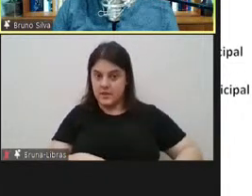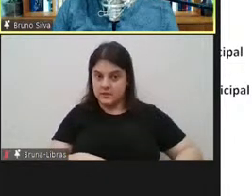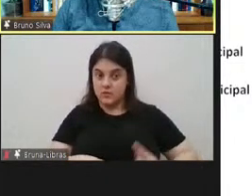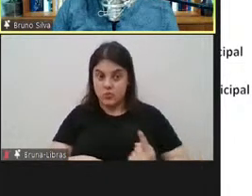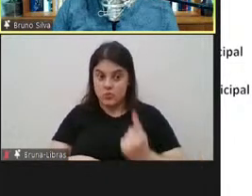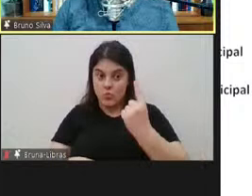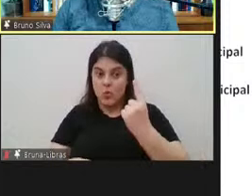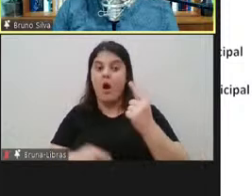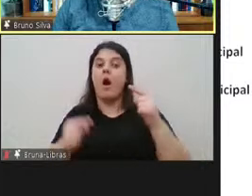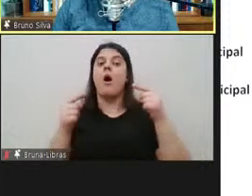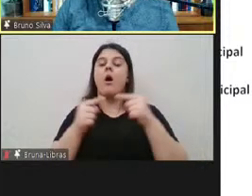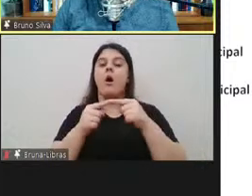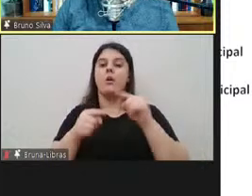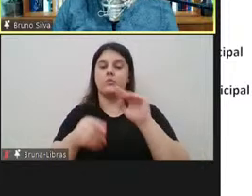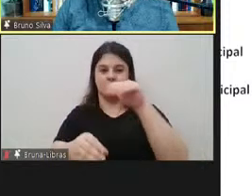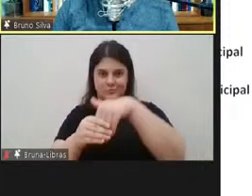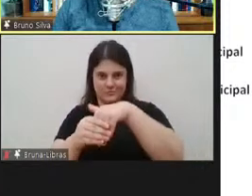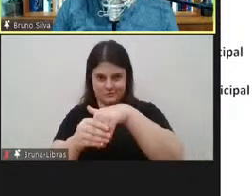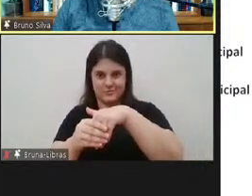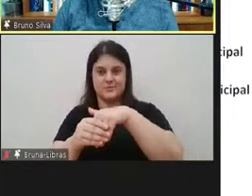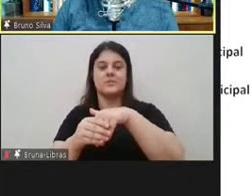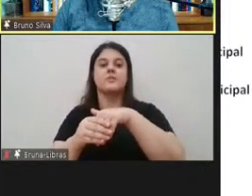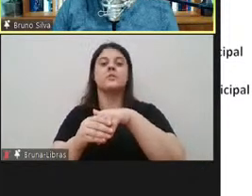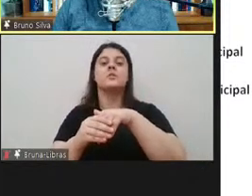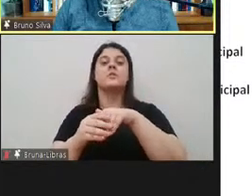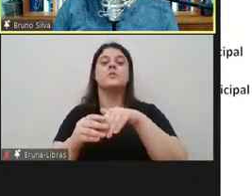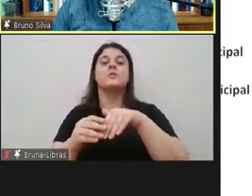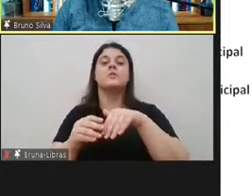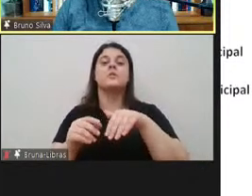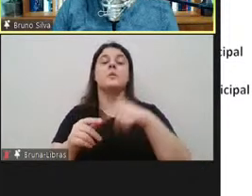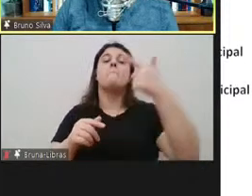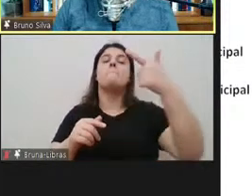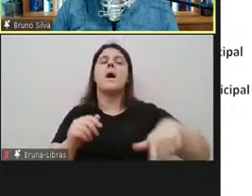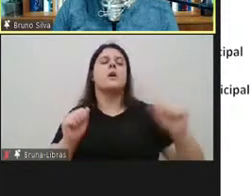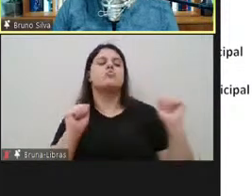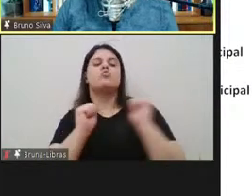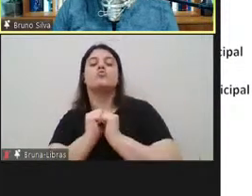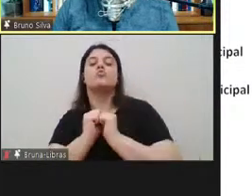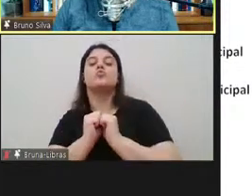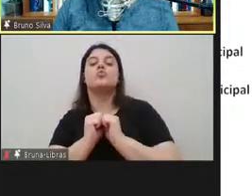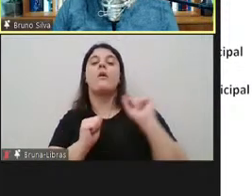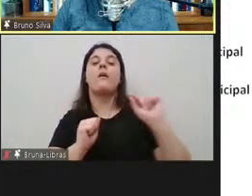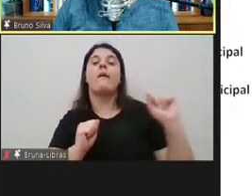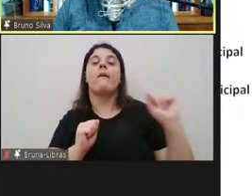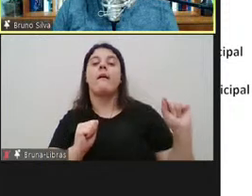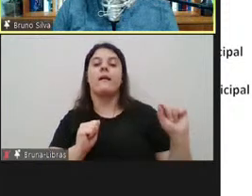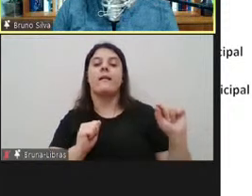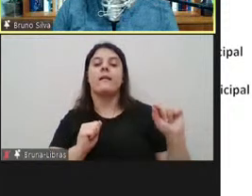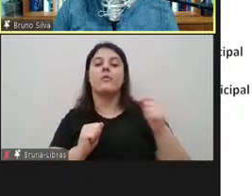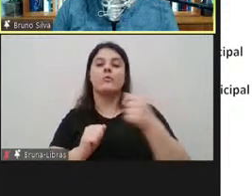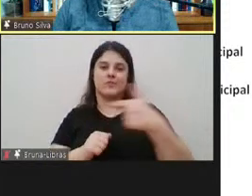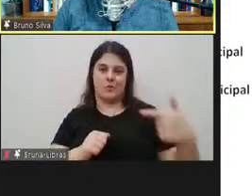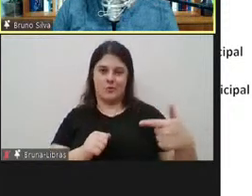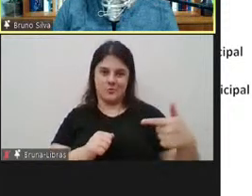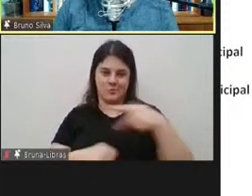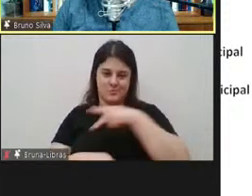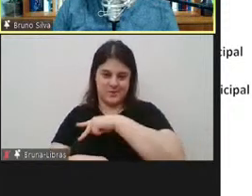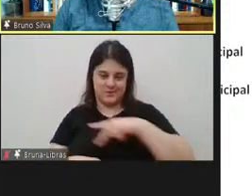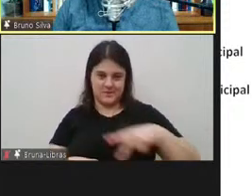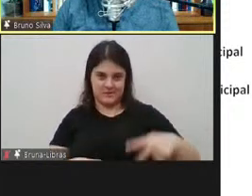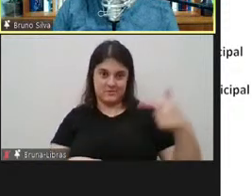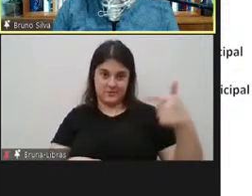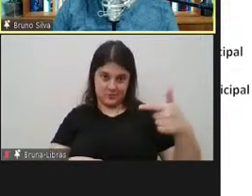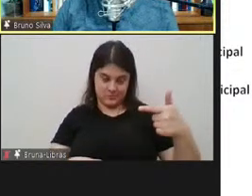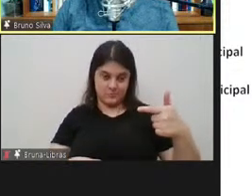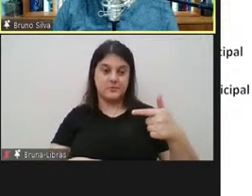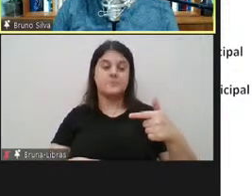um presidente que é eleito mais quem que vai sempre no pacote com ele mas o vice certo